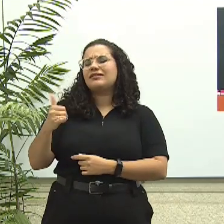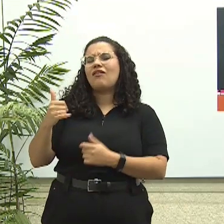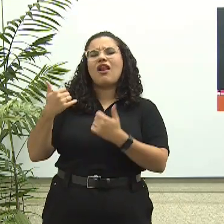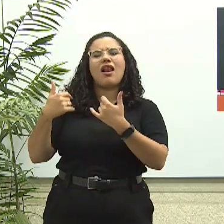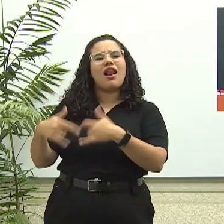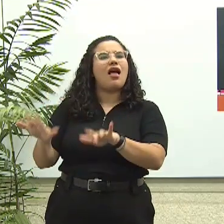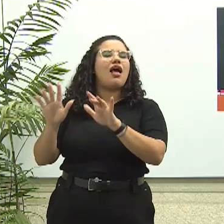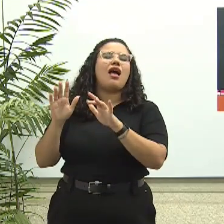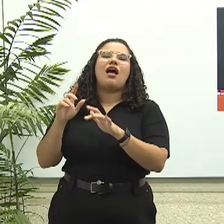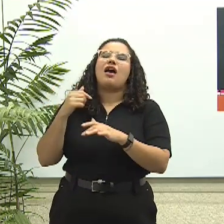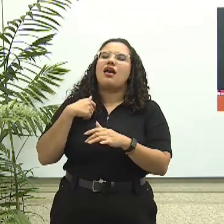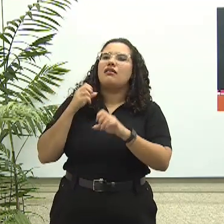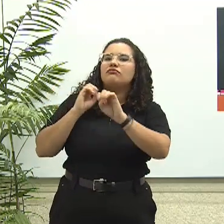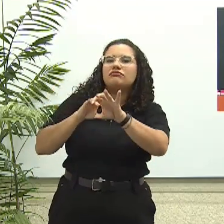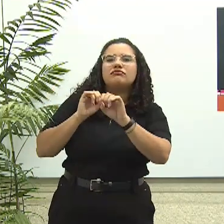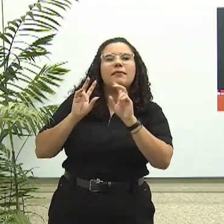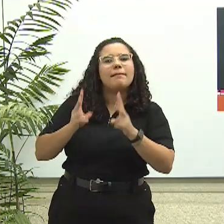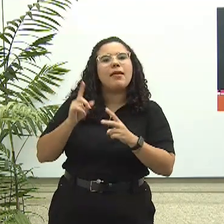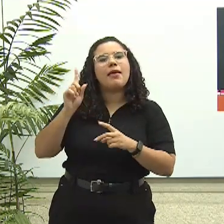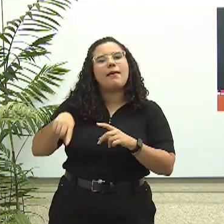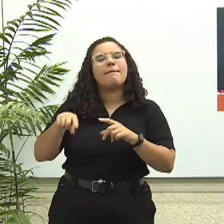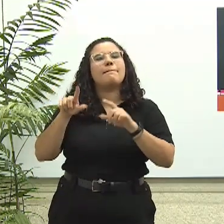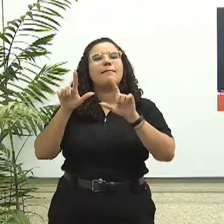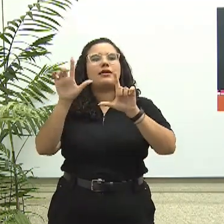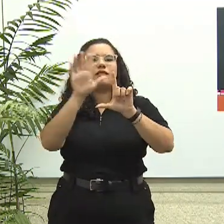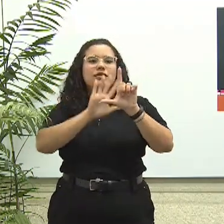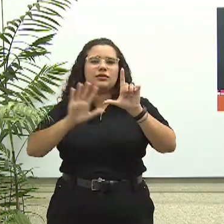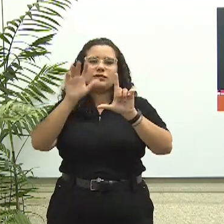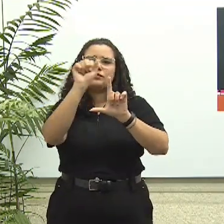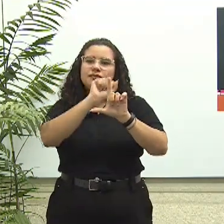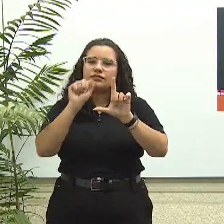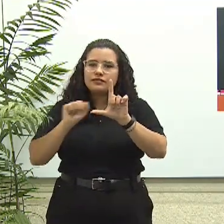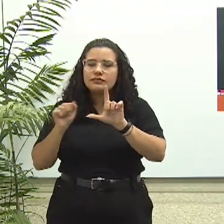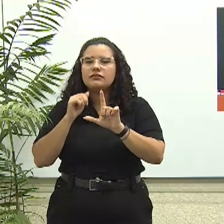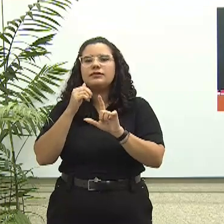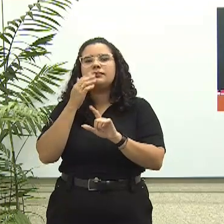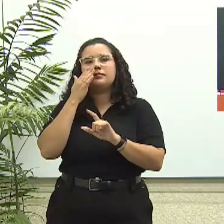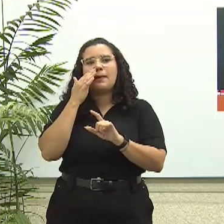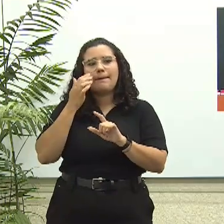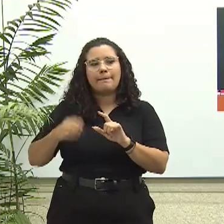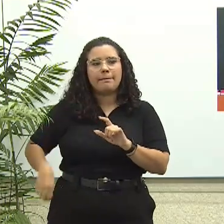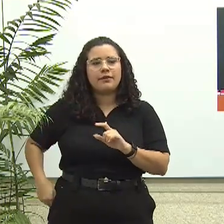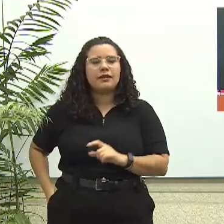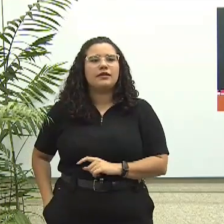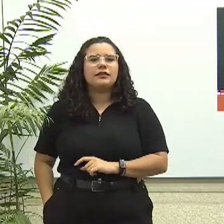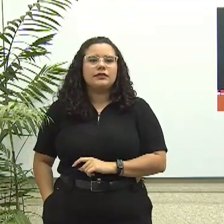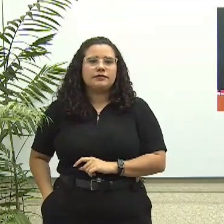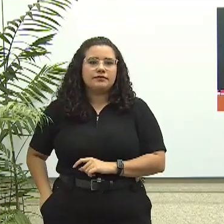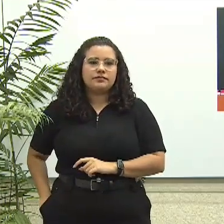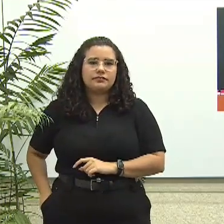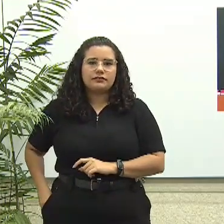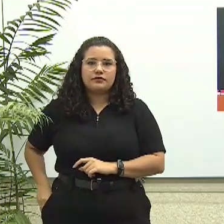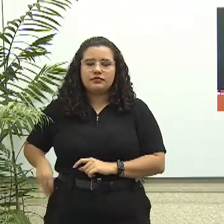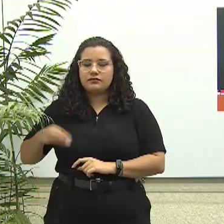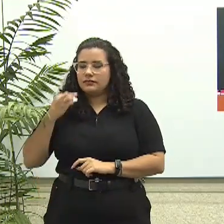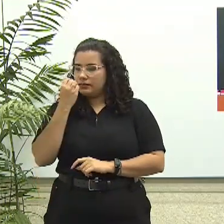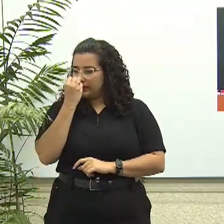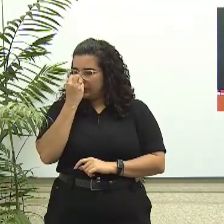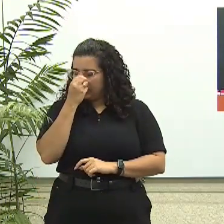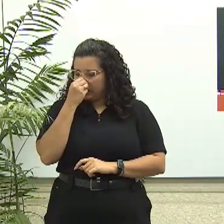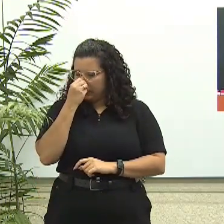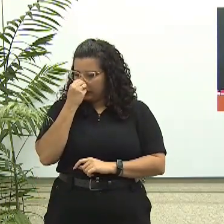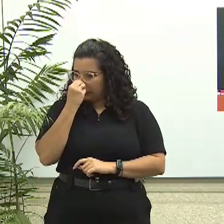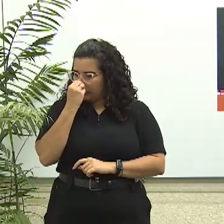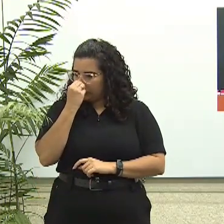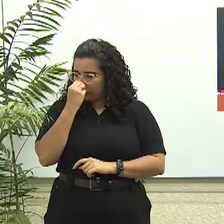lá vou dar aula mesmo na lousa E aí vai ficando um GAP né Porque fala assim Nossa o outro professor dá uma aula tipo Ted